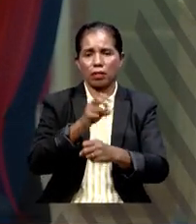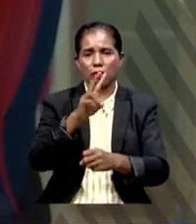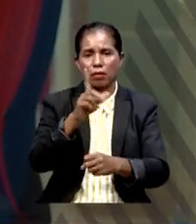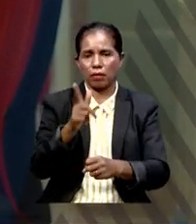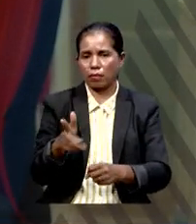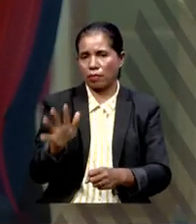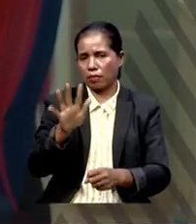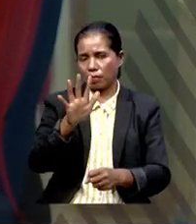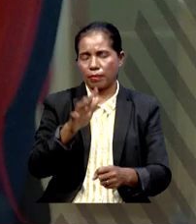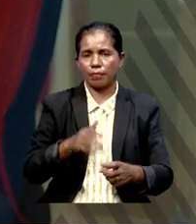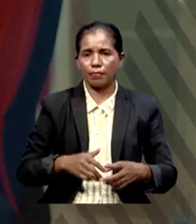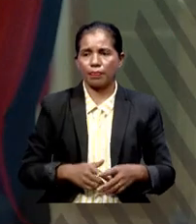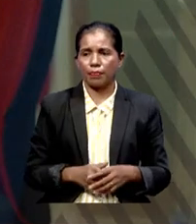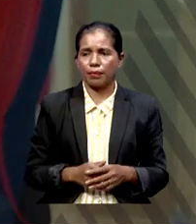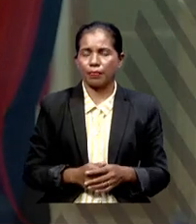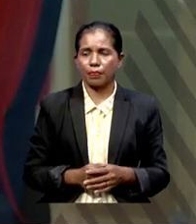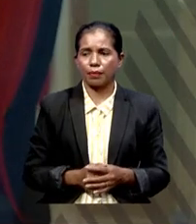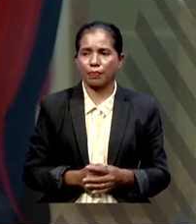Lima.